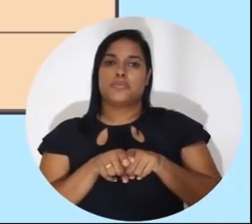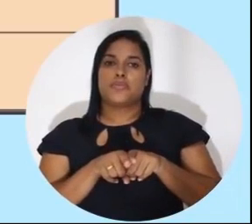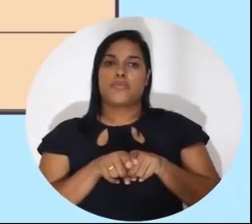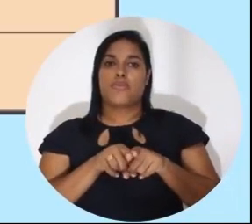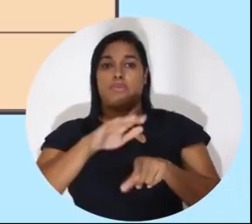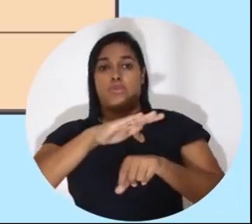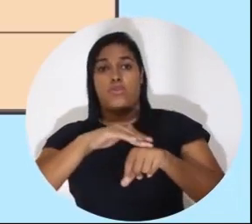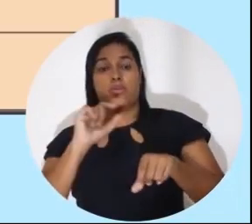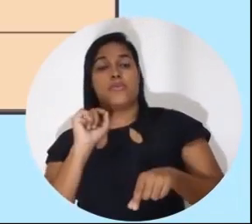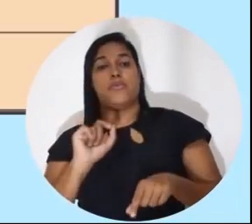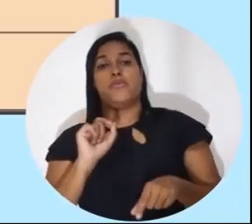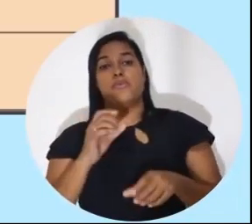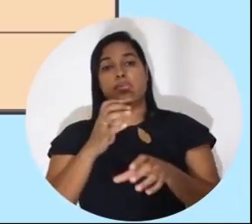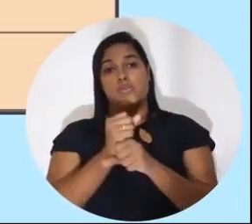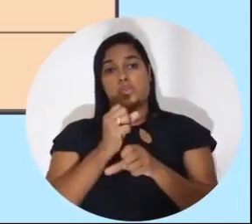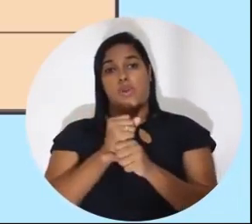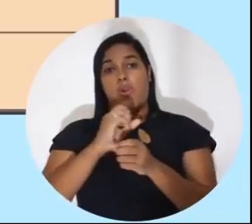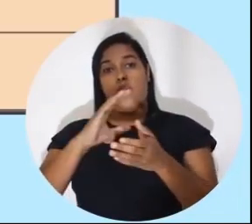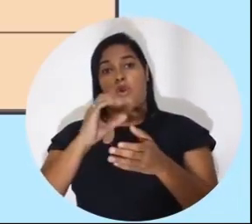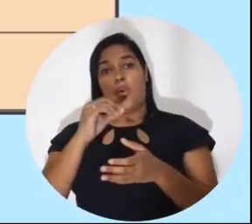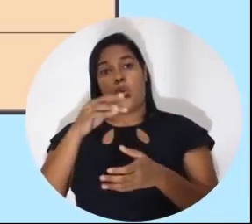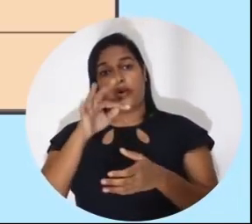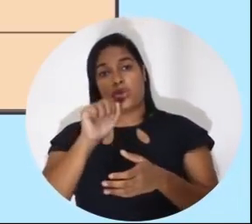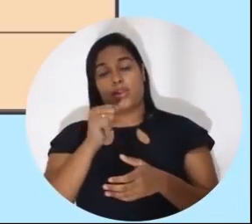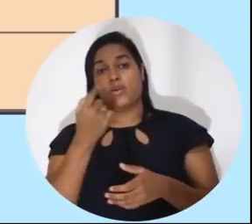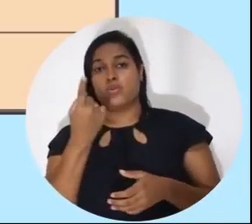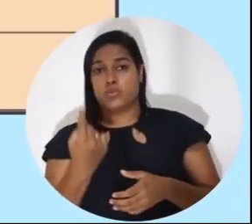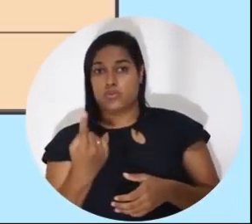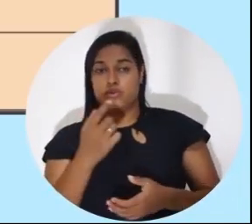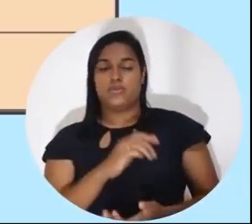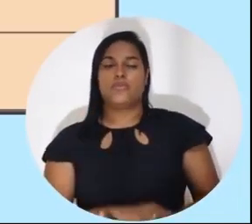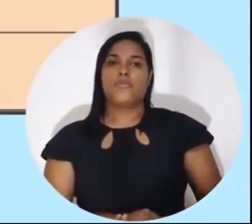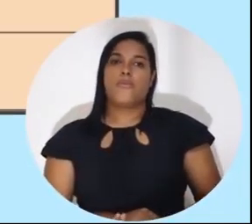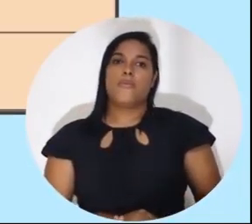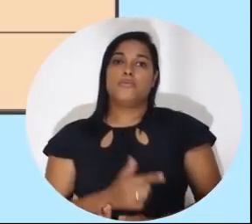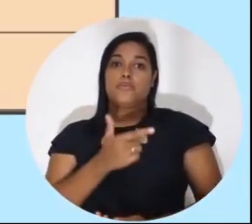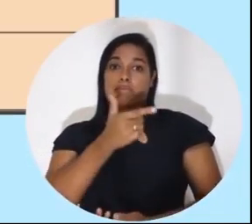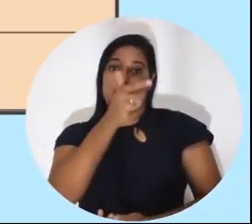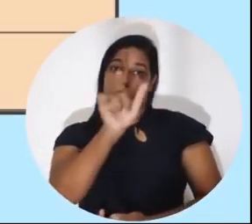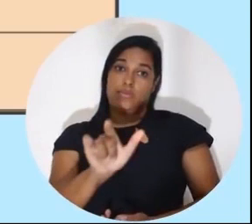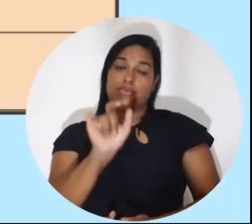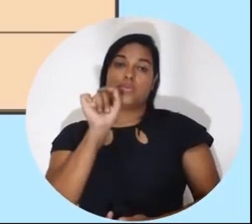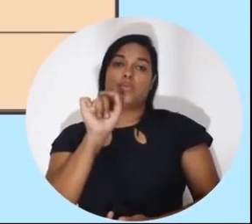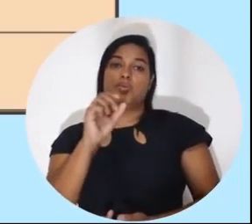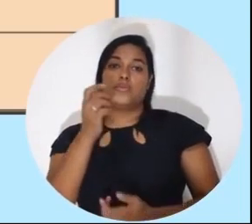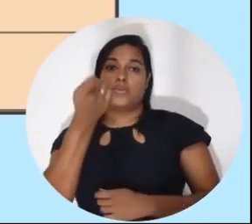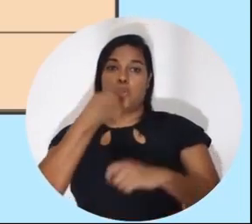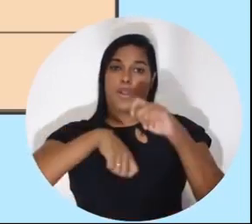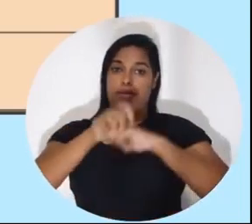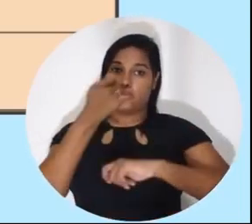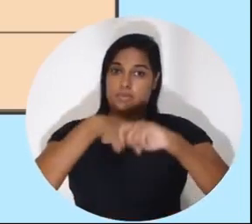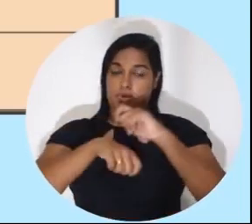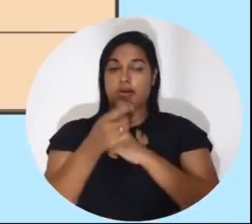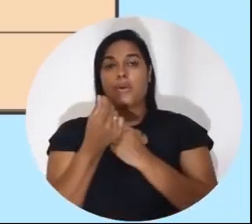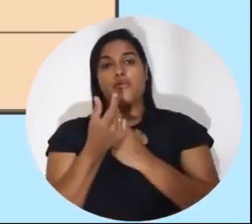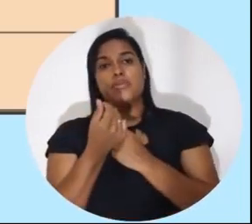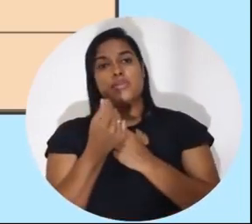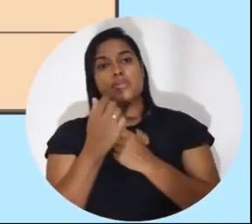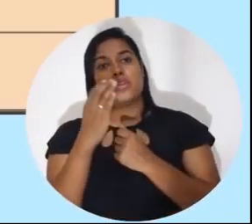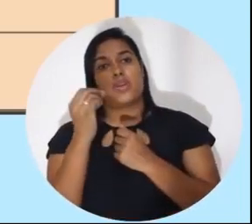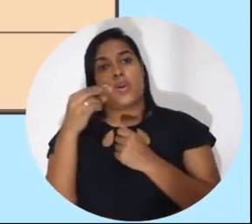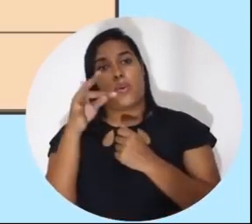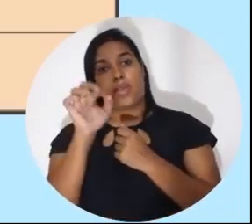Nós chamamos de conta 1, para poder destacar, distinguir. A outra é a conta capital e financeira, nós chamamos de